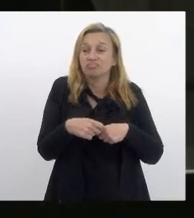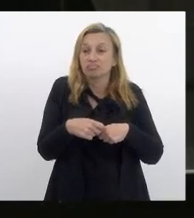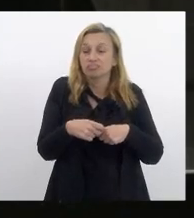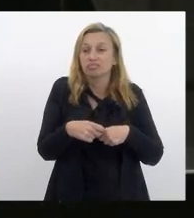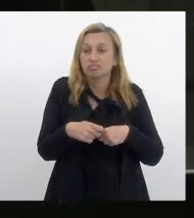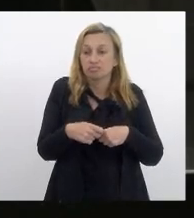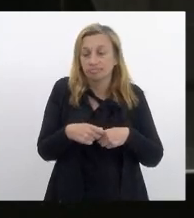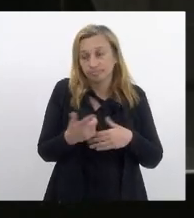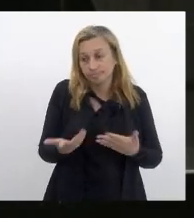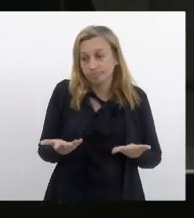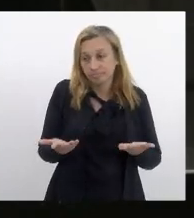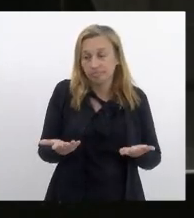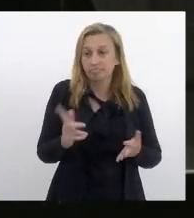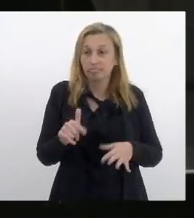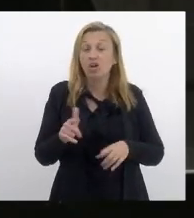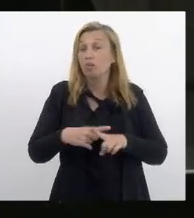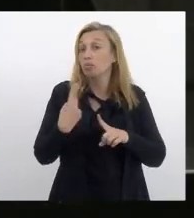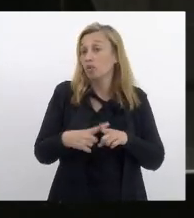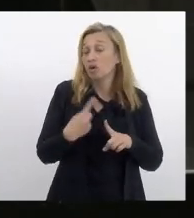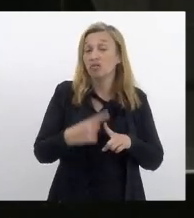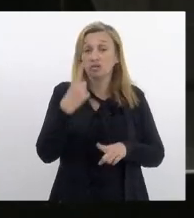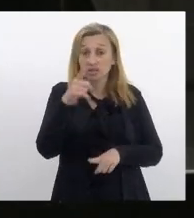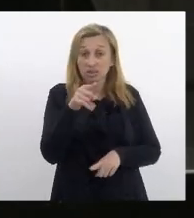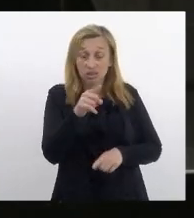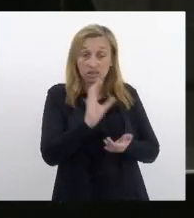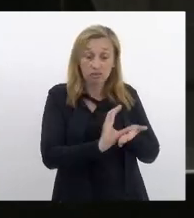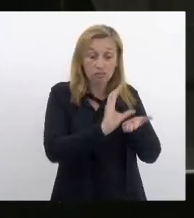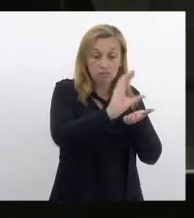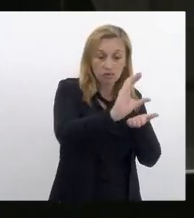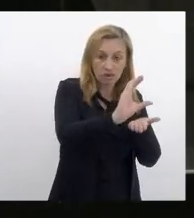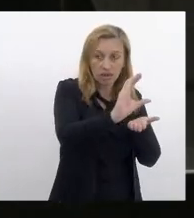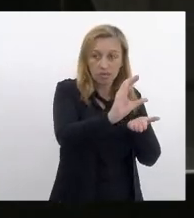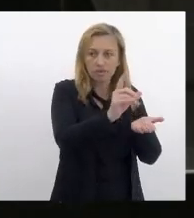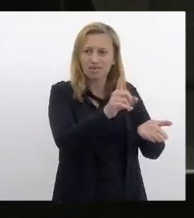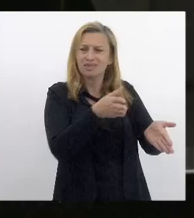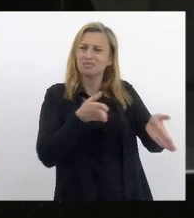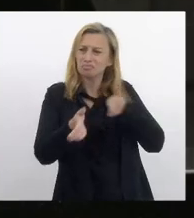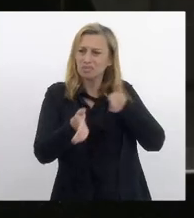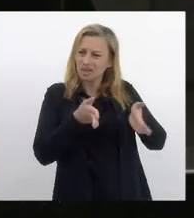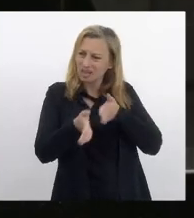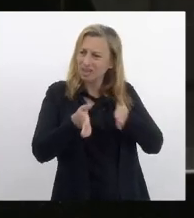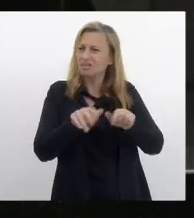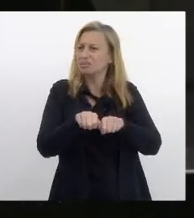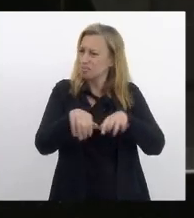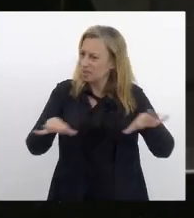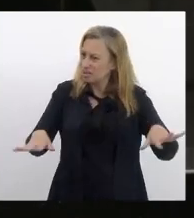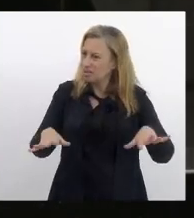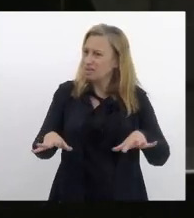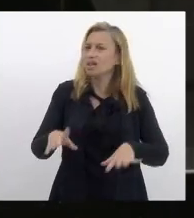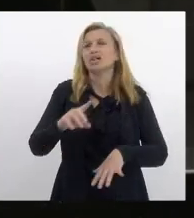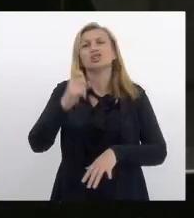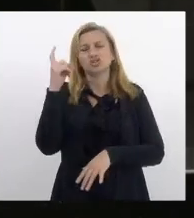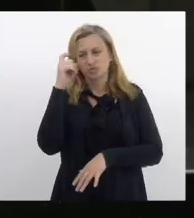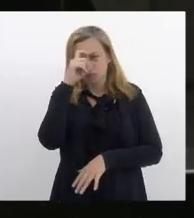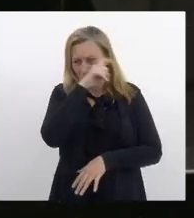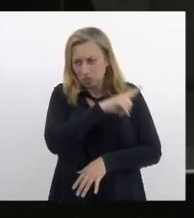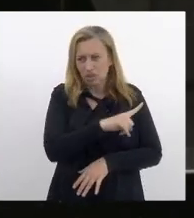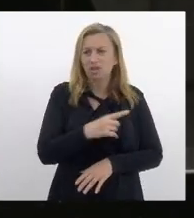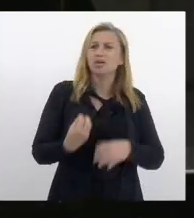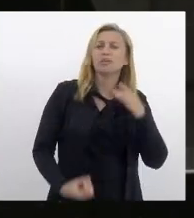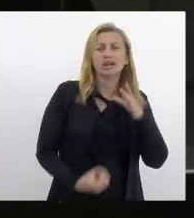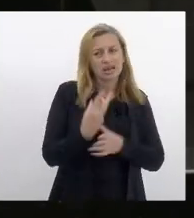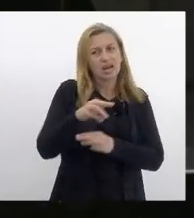generosa, né? Porque você destinar verbas nessa altura do campeonato, em plena pandemia, com mil dificuldades, para